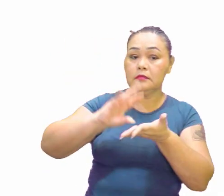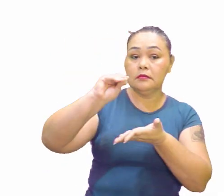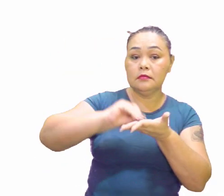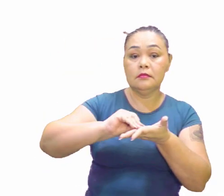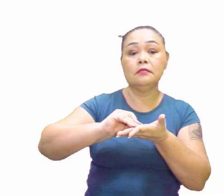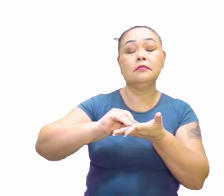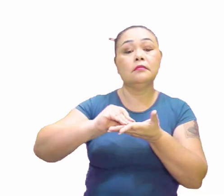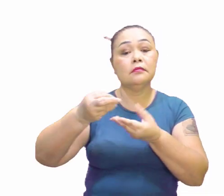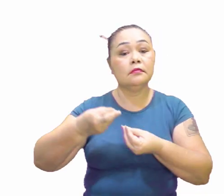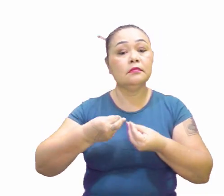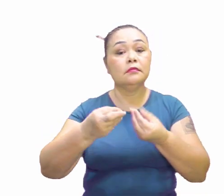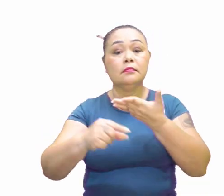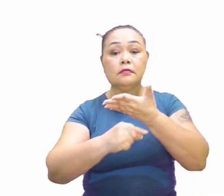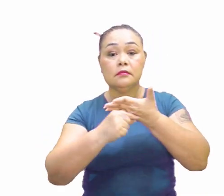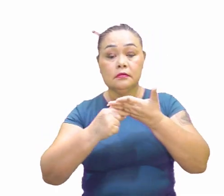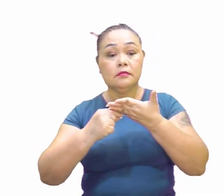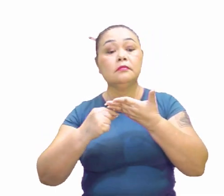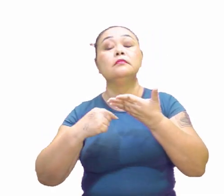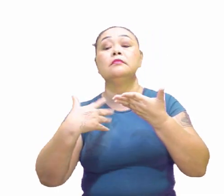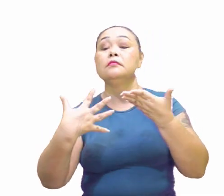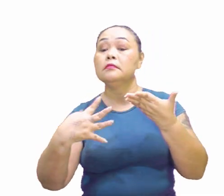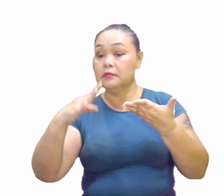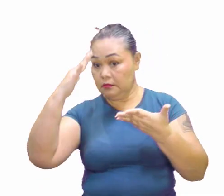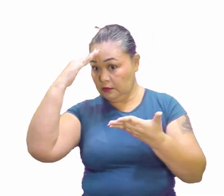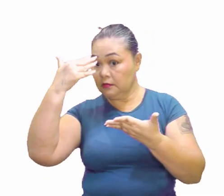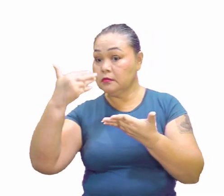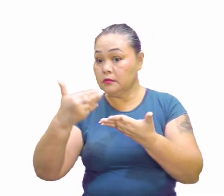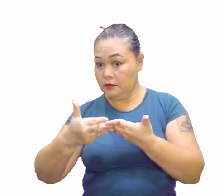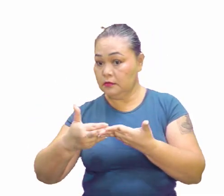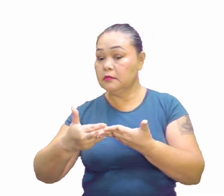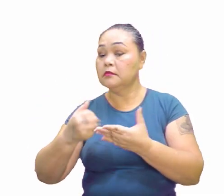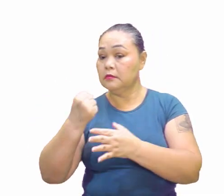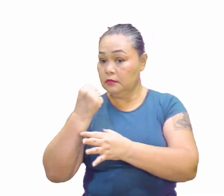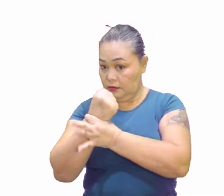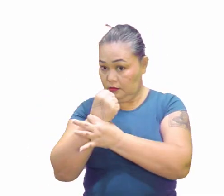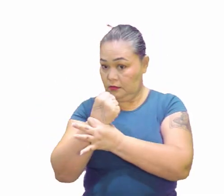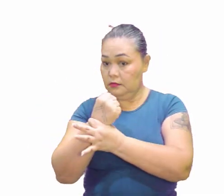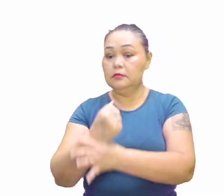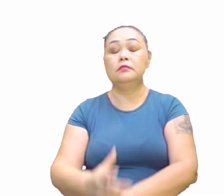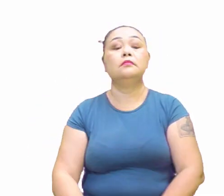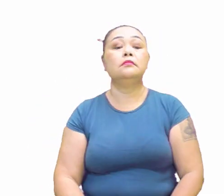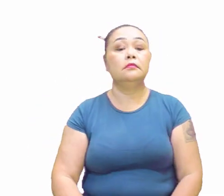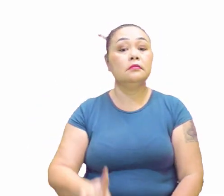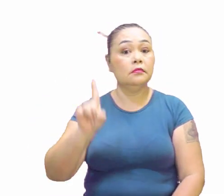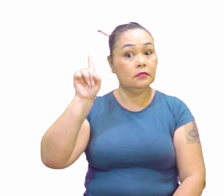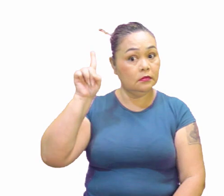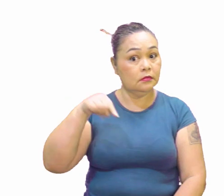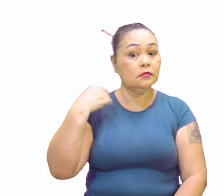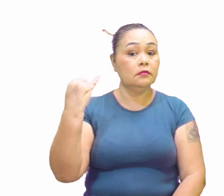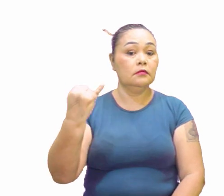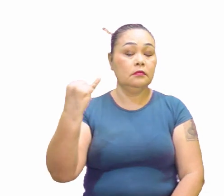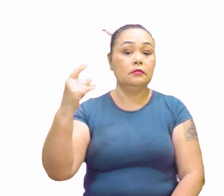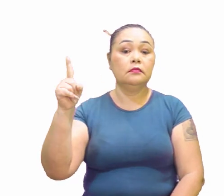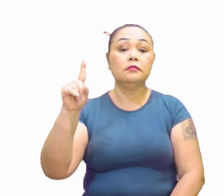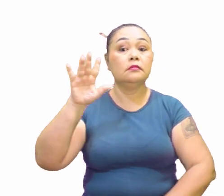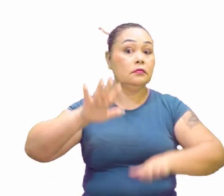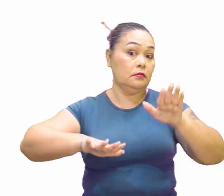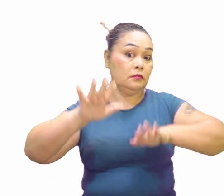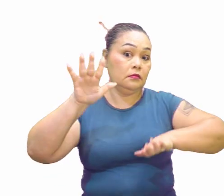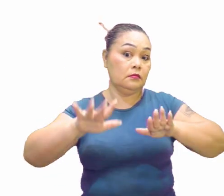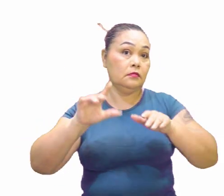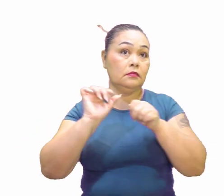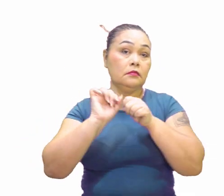dados primários cedidos por fontes altamente confiáveis. Isso aí também é muito importante. Às